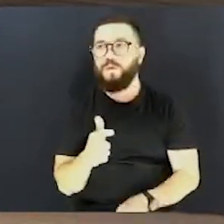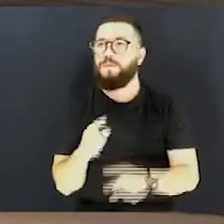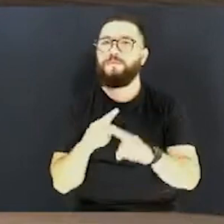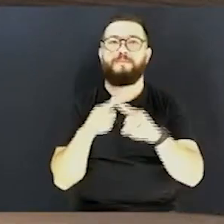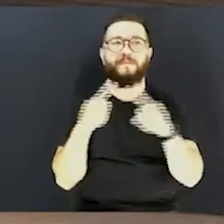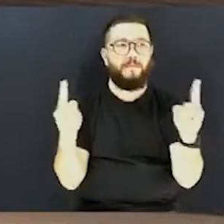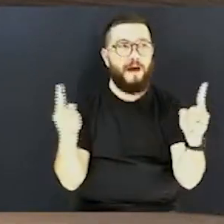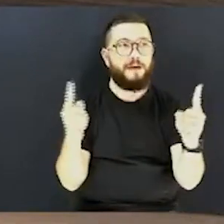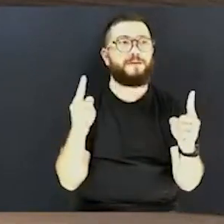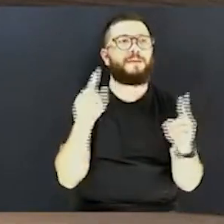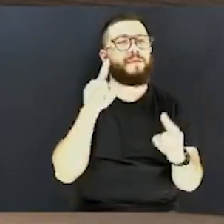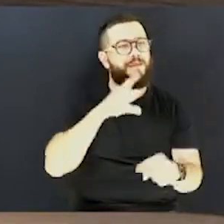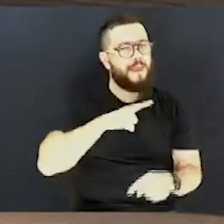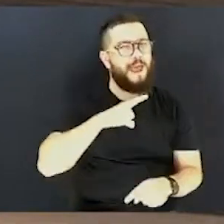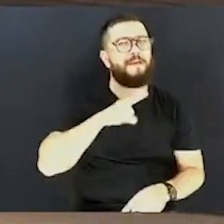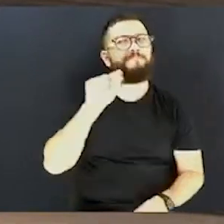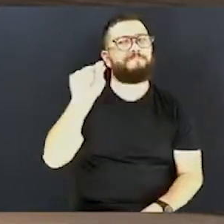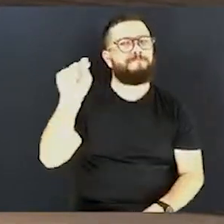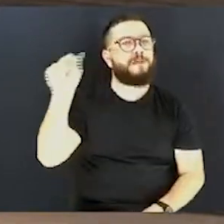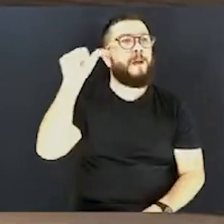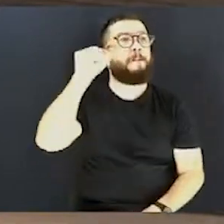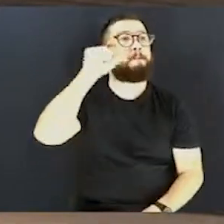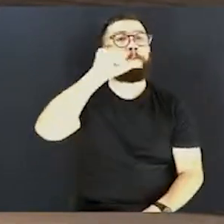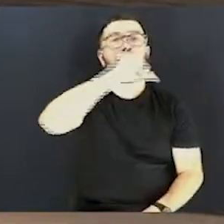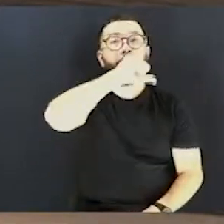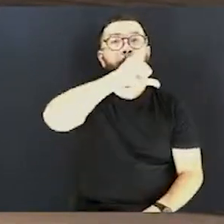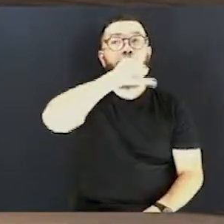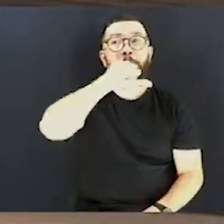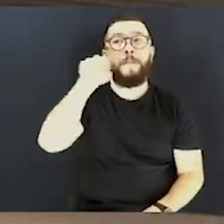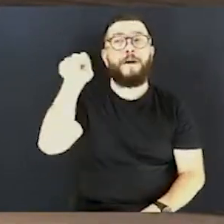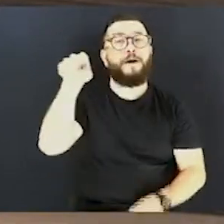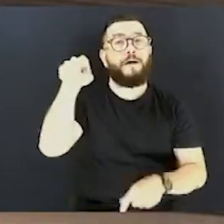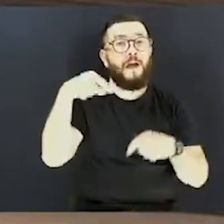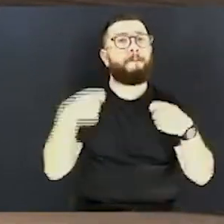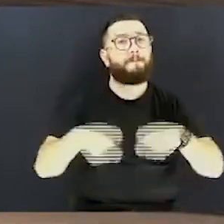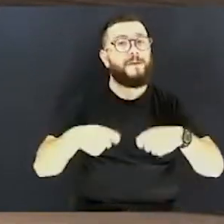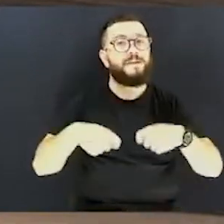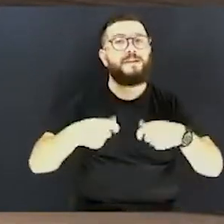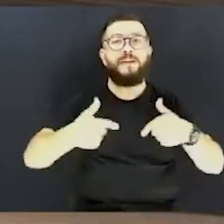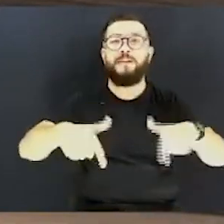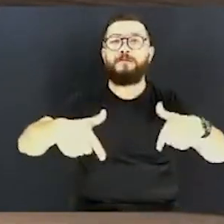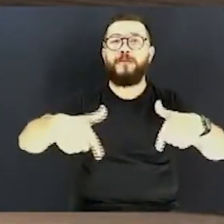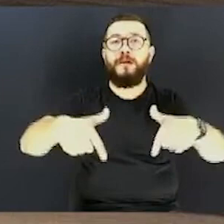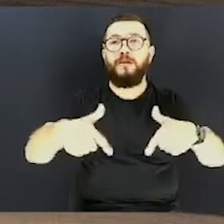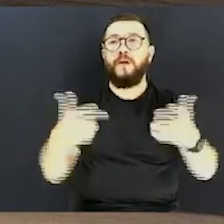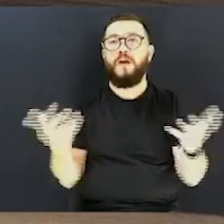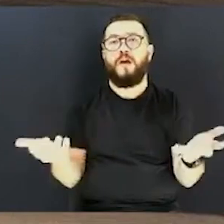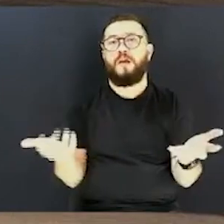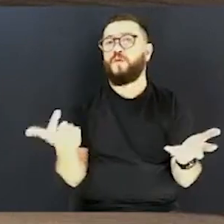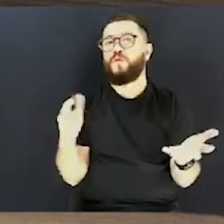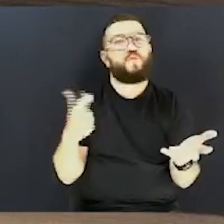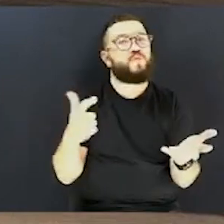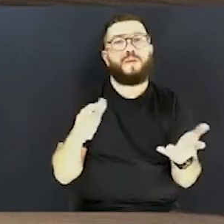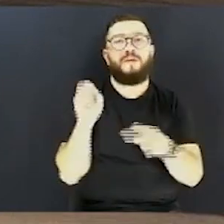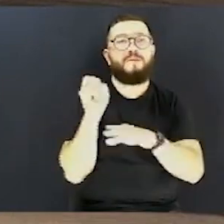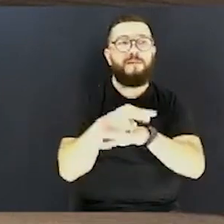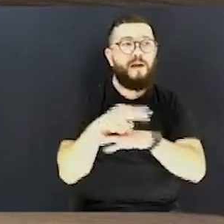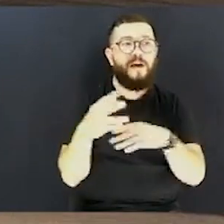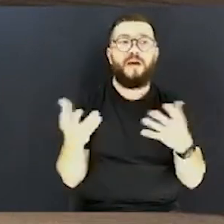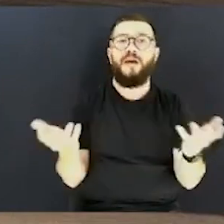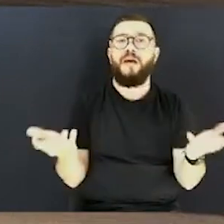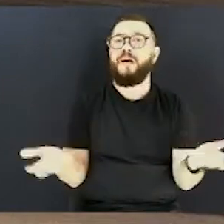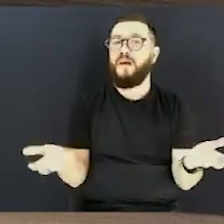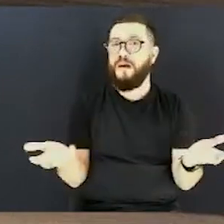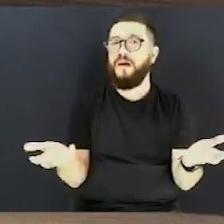inscrevem, que precisam trabalhar e que não conseguem uma vaga em creche. Então, além, né, das metas, é importante que a gente